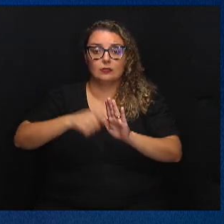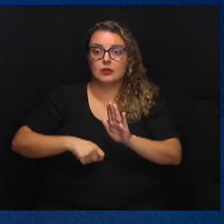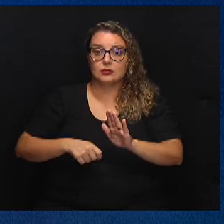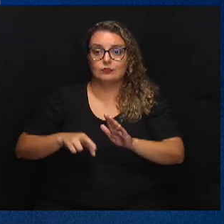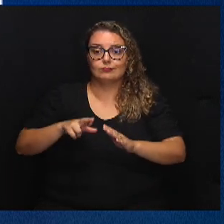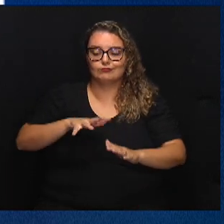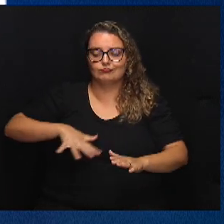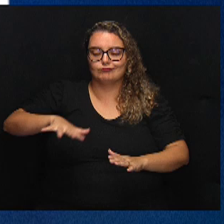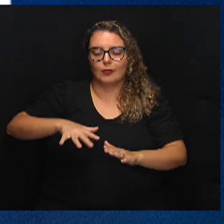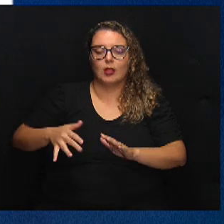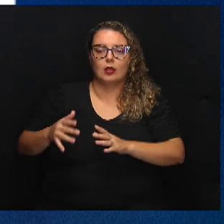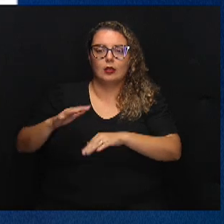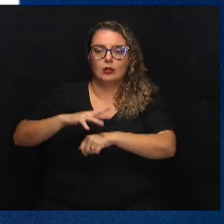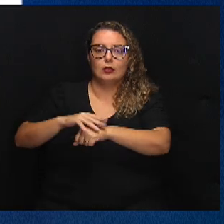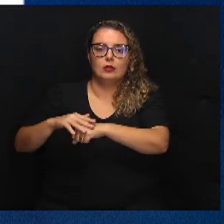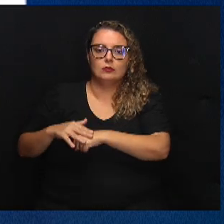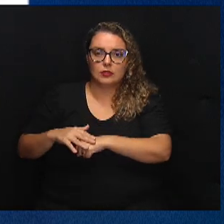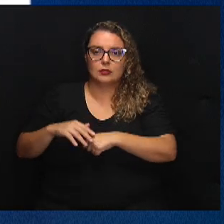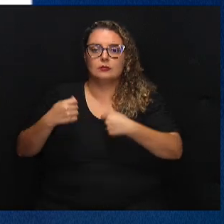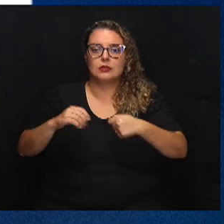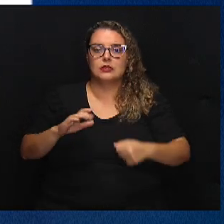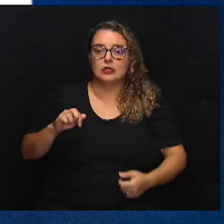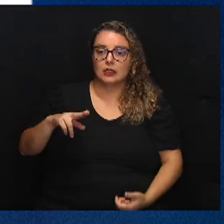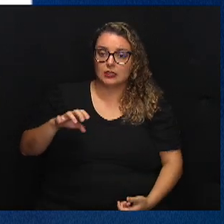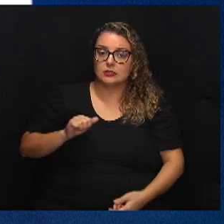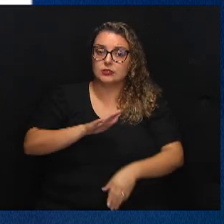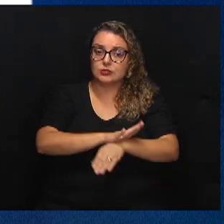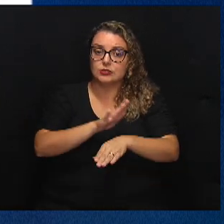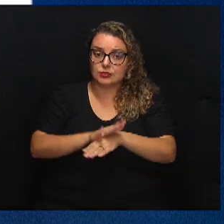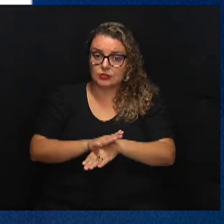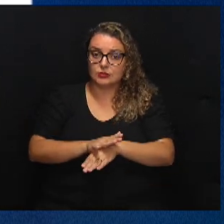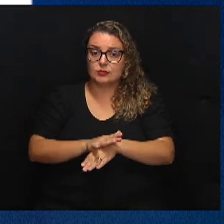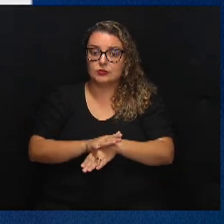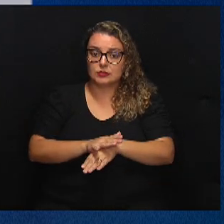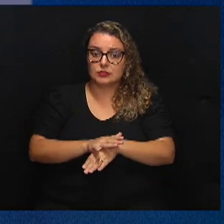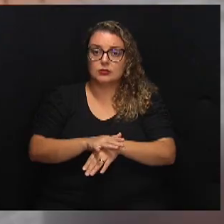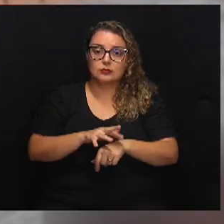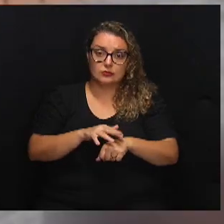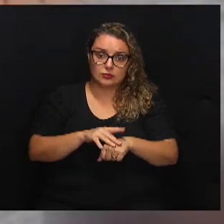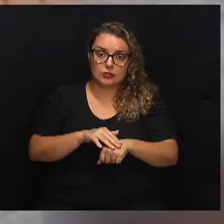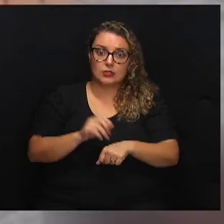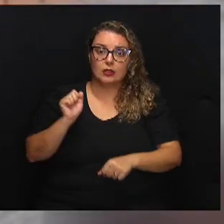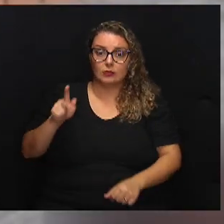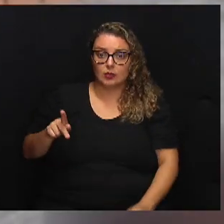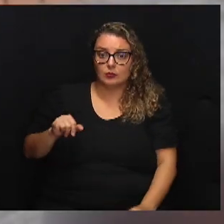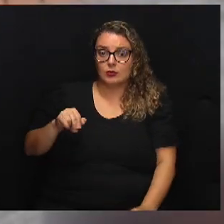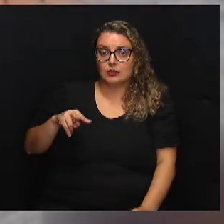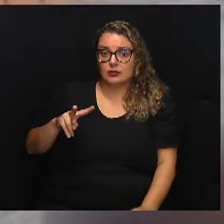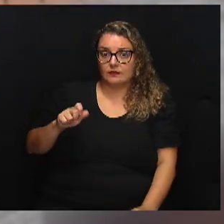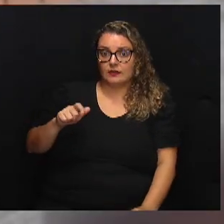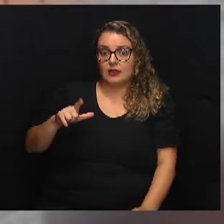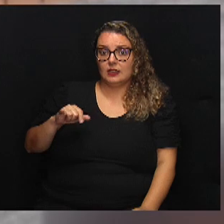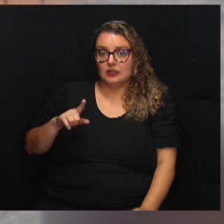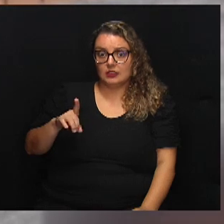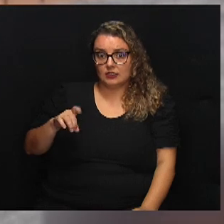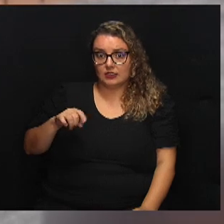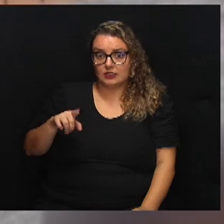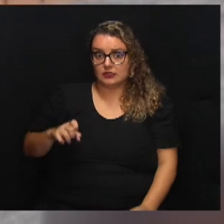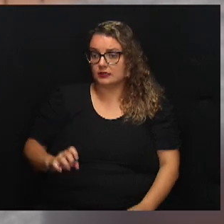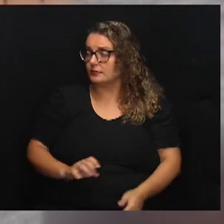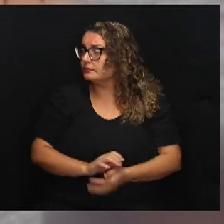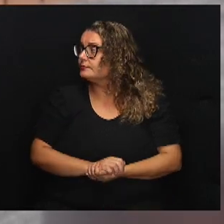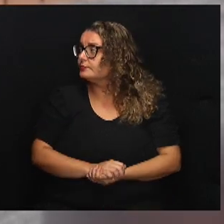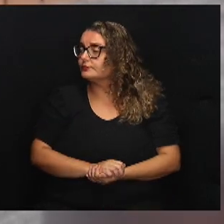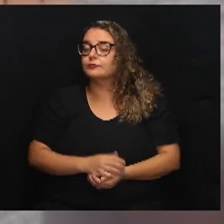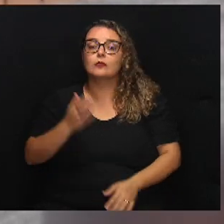de carência para concessão de auxílio-doença e de aposentadoria por invalidez. A gente sabe que hoje a endometriose ele tem afastado,